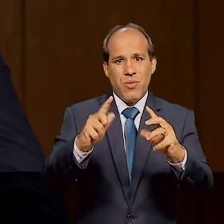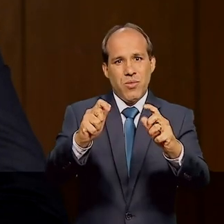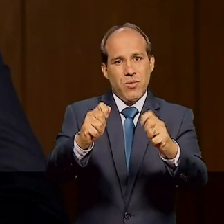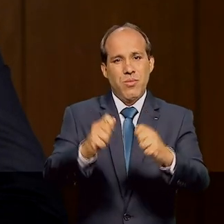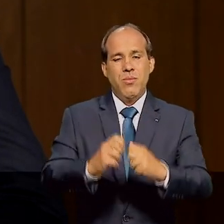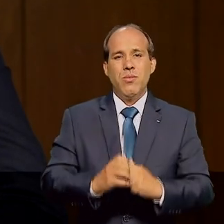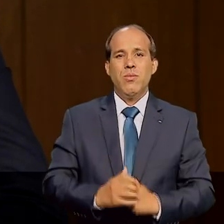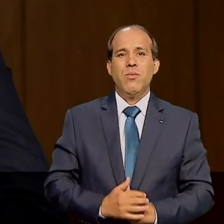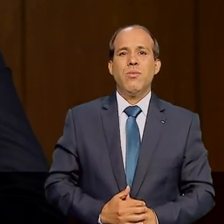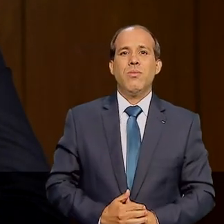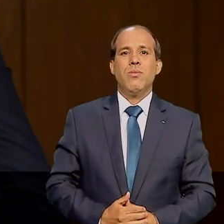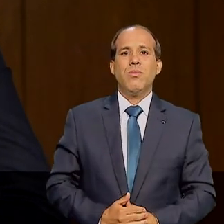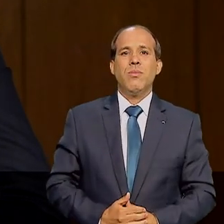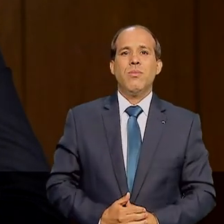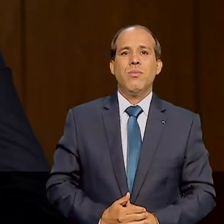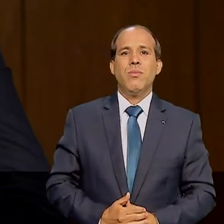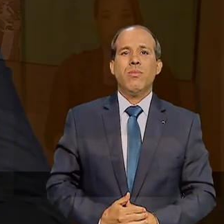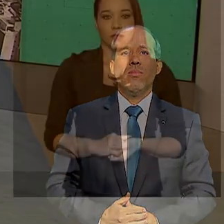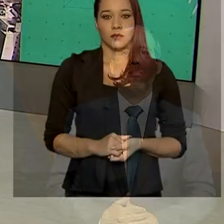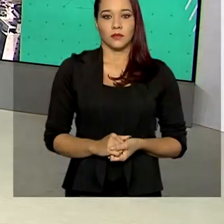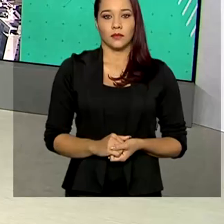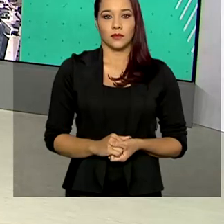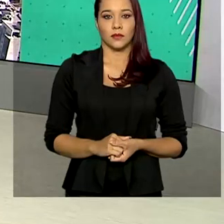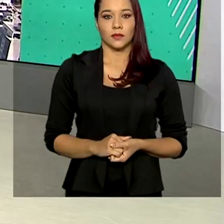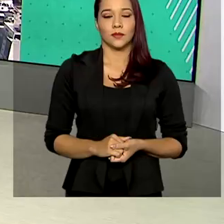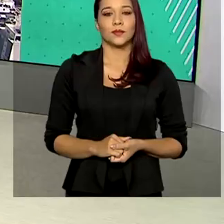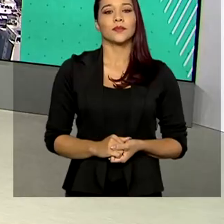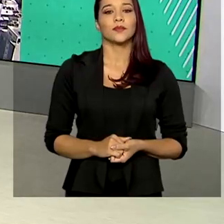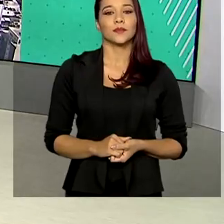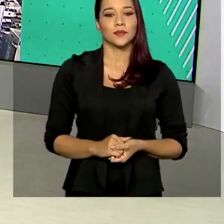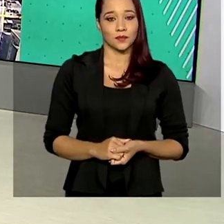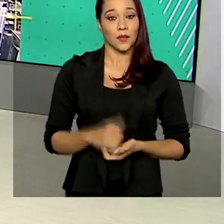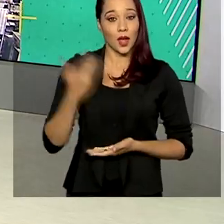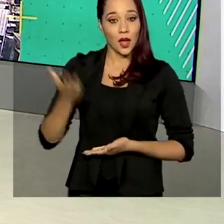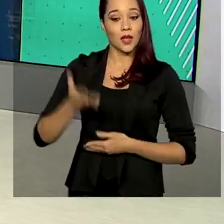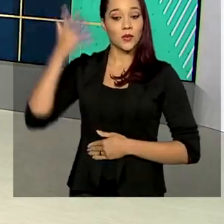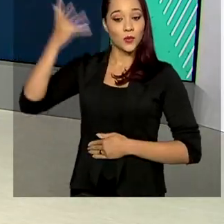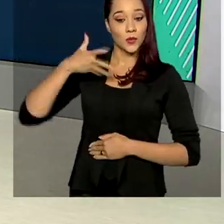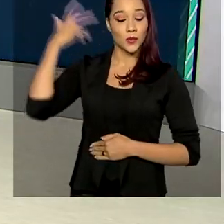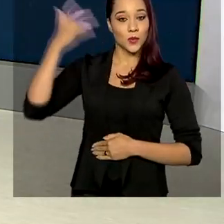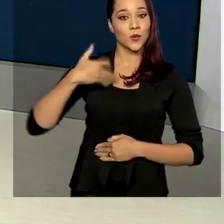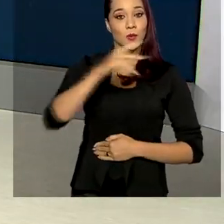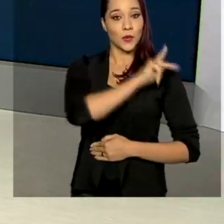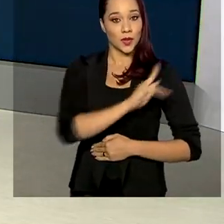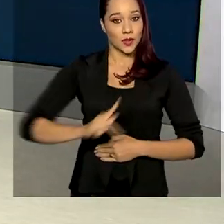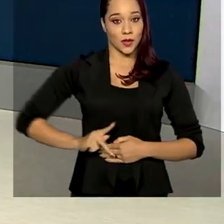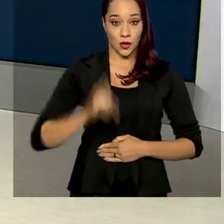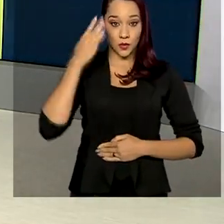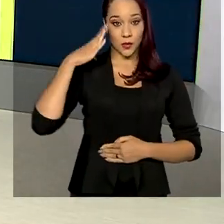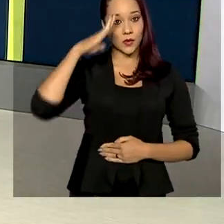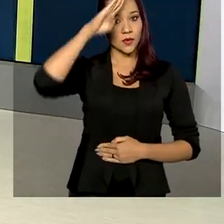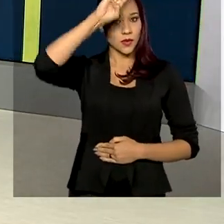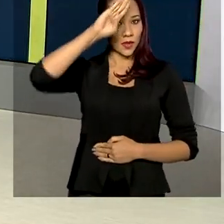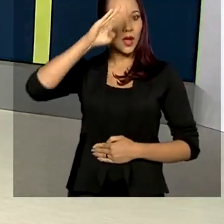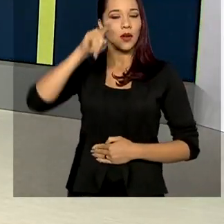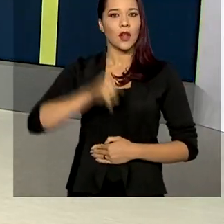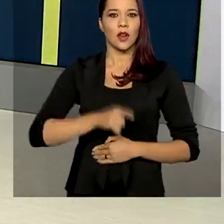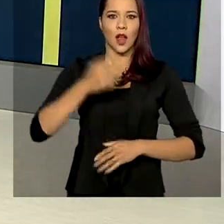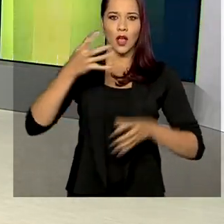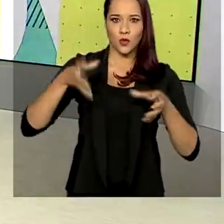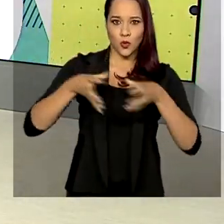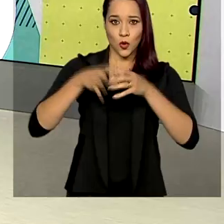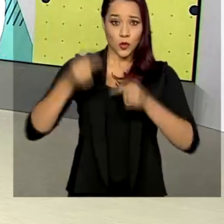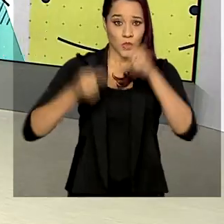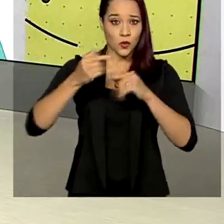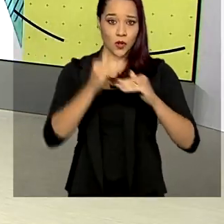Muito obrigado a todos e esse foi o discurso do presidente Jair bolsonaro na